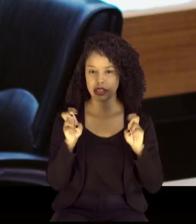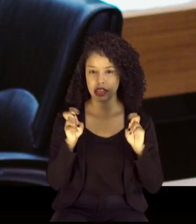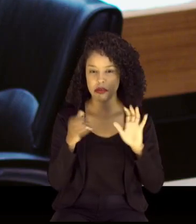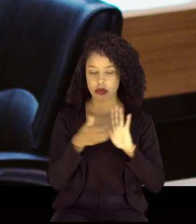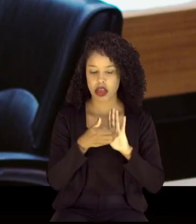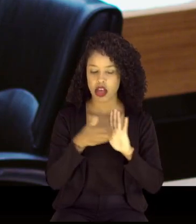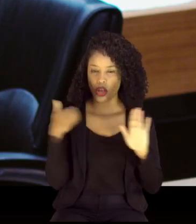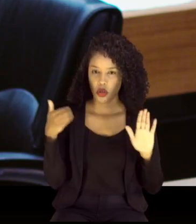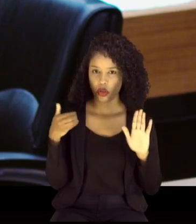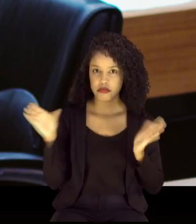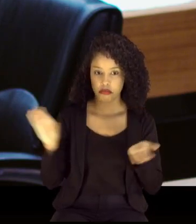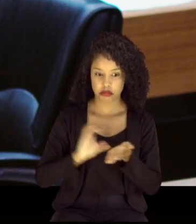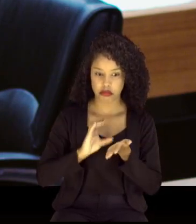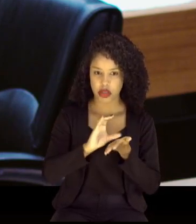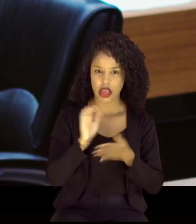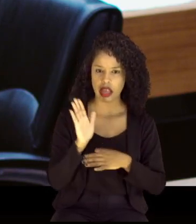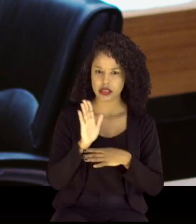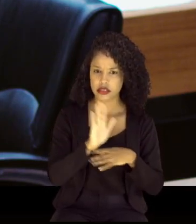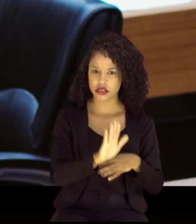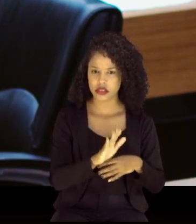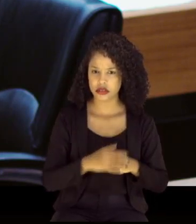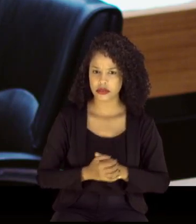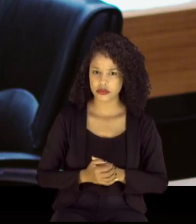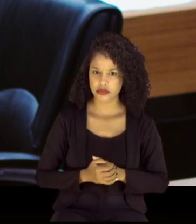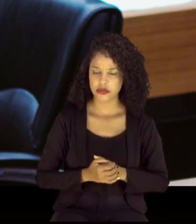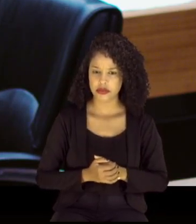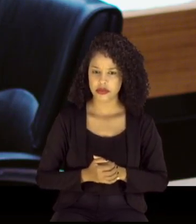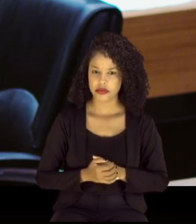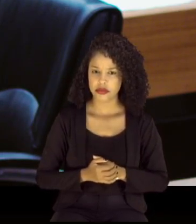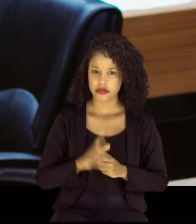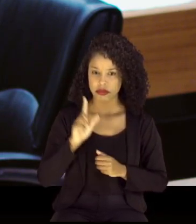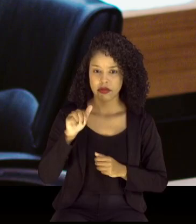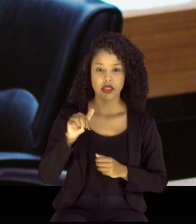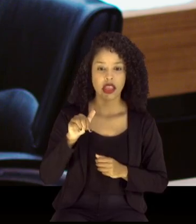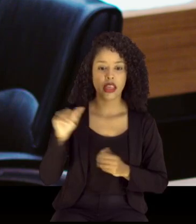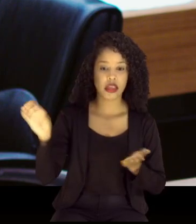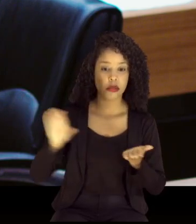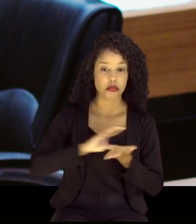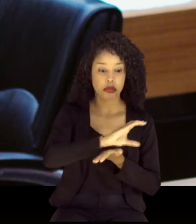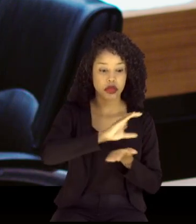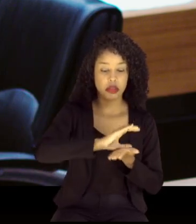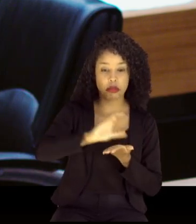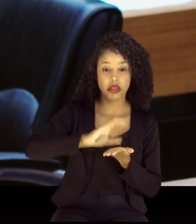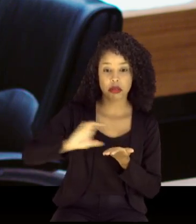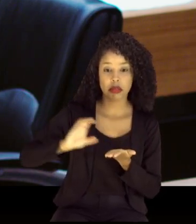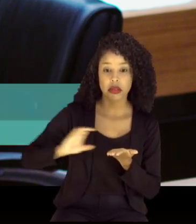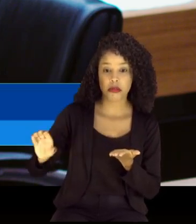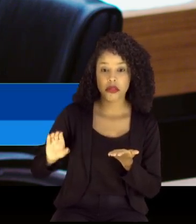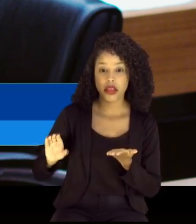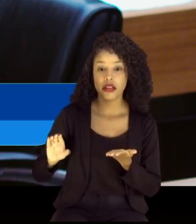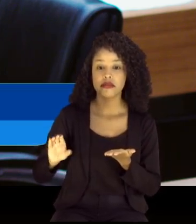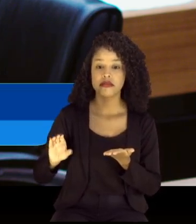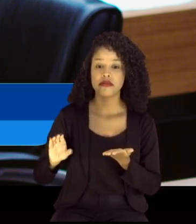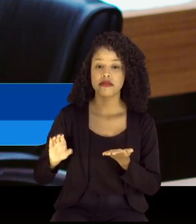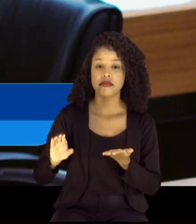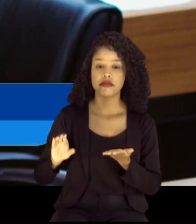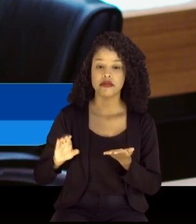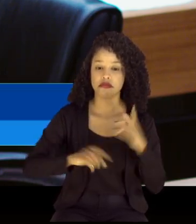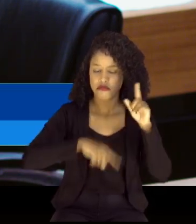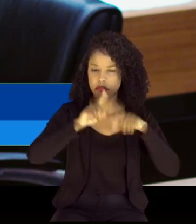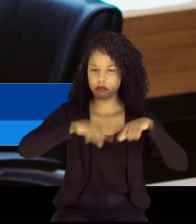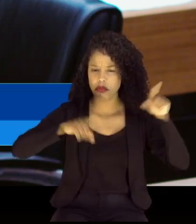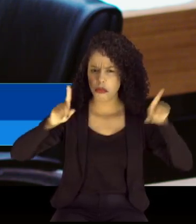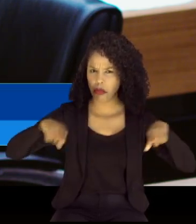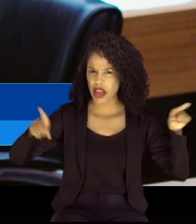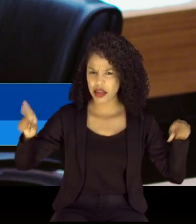nessas verbas assistenciais, foi uma moralização, que havia uma distribuição aí absolutamente acriteriosa, é uma